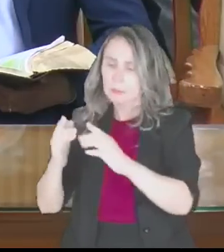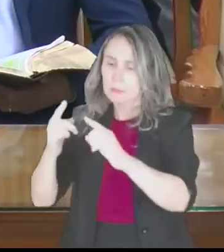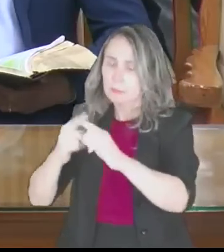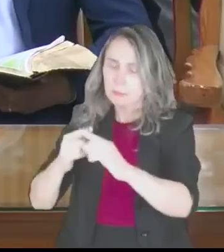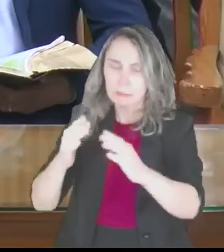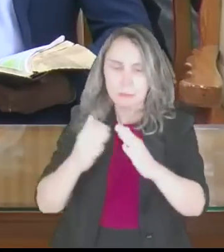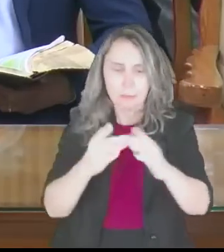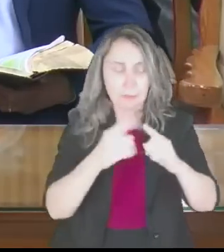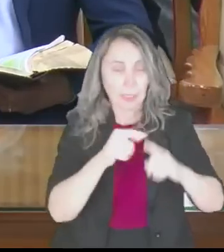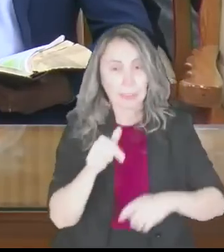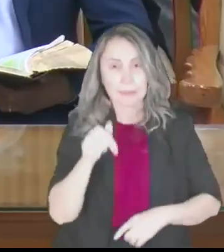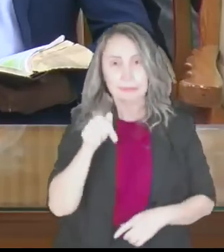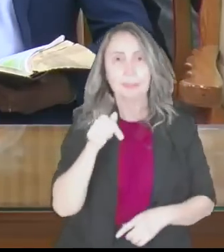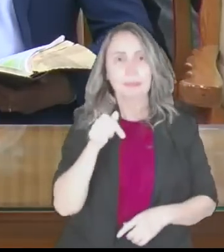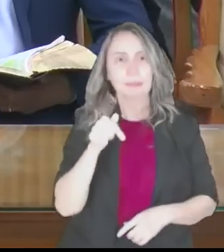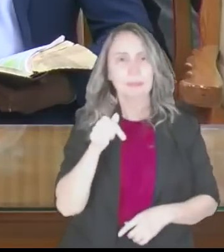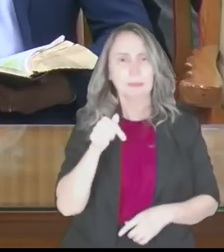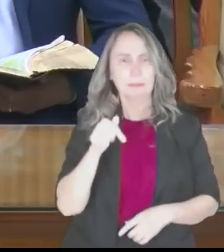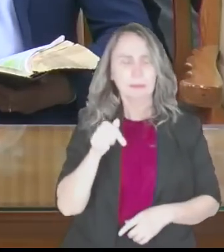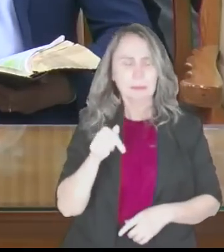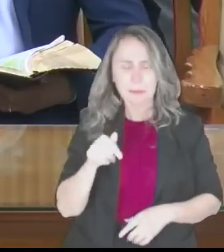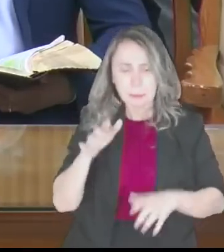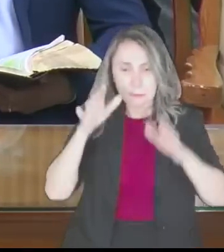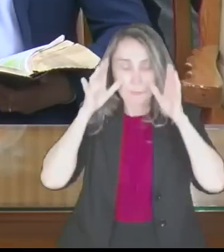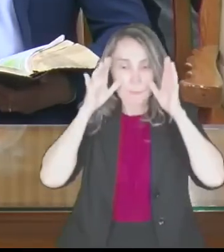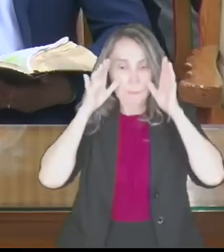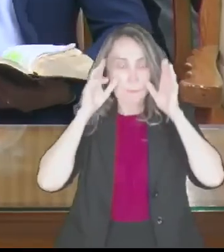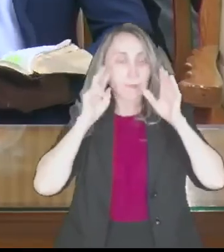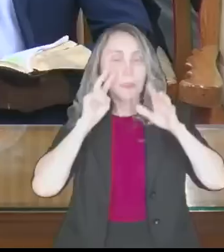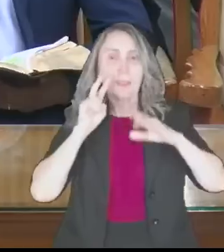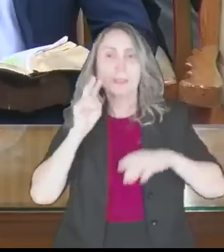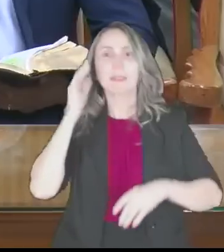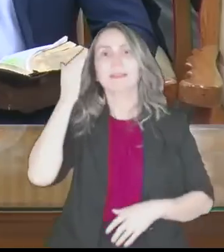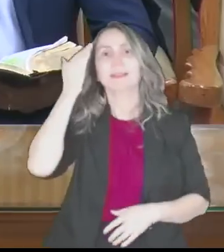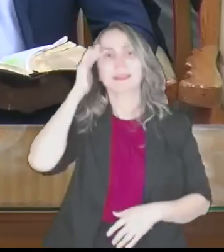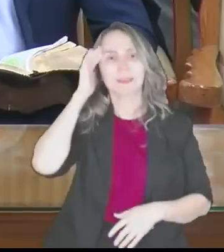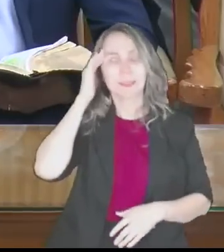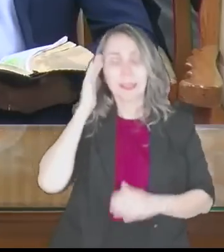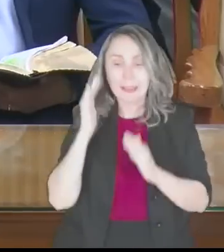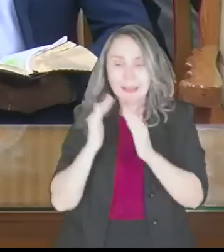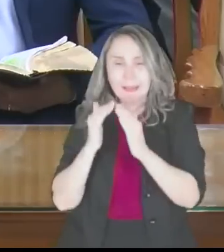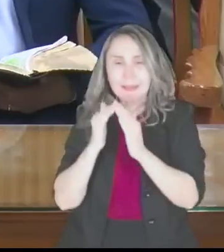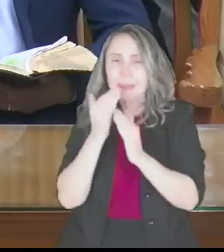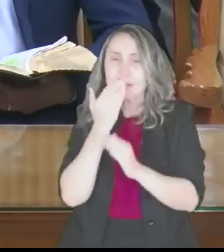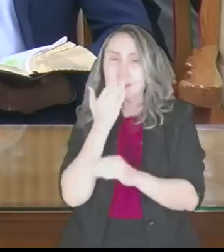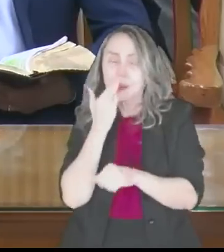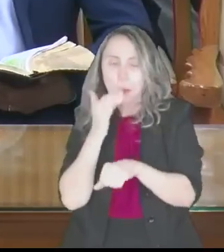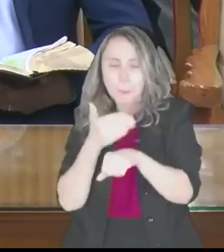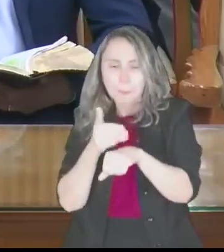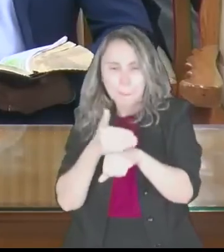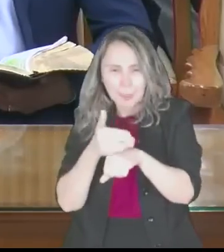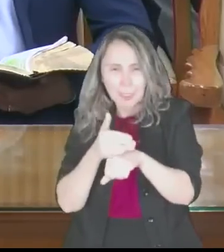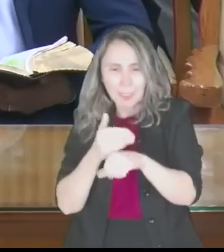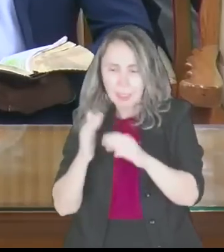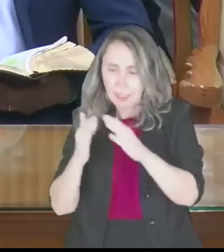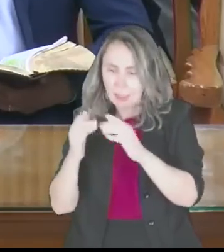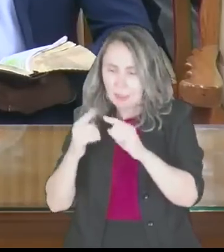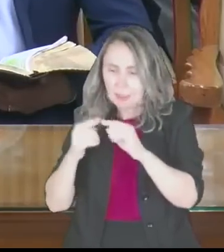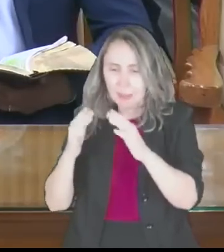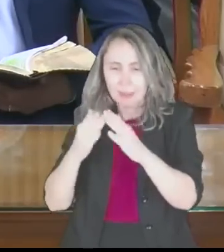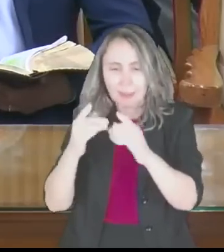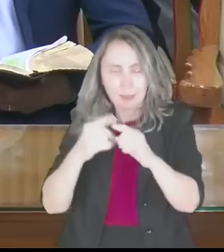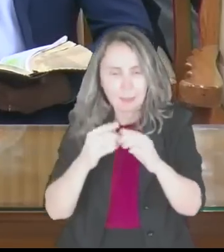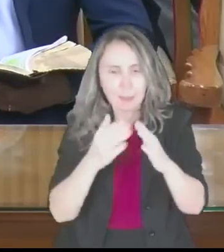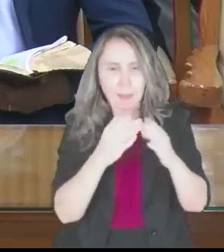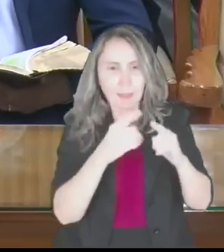Outra aqui, outra ali, outra lá. Espalhado. E eu vi aquelas 7 igrejinhas. Eu entendia que aquelas casinhas brancas eram 7 congregações. E meus amados irmãos, eu